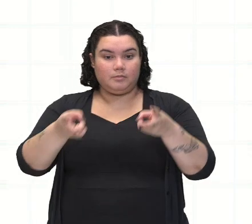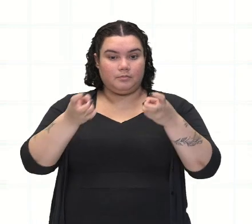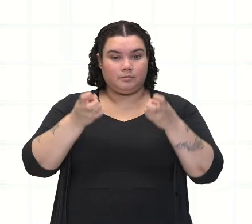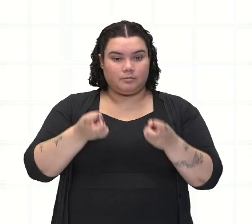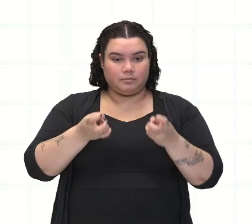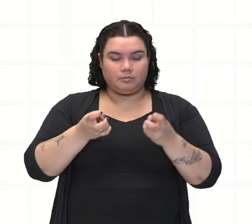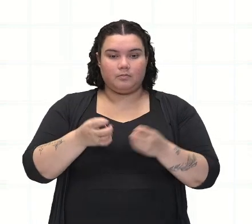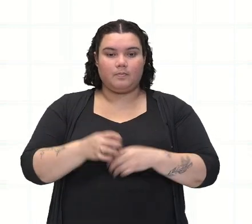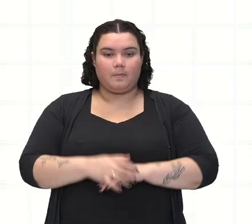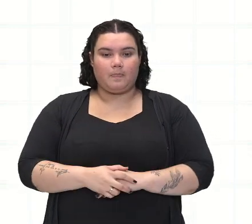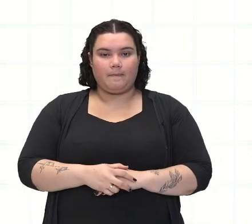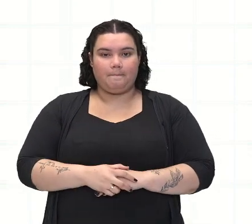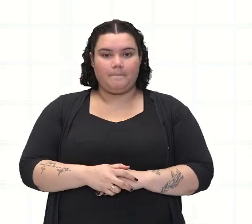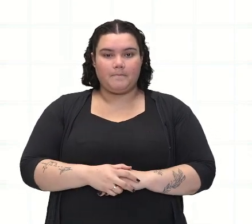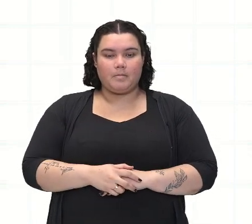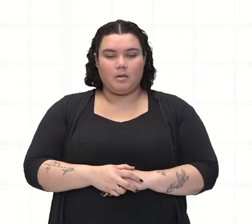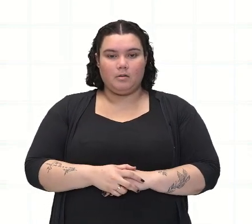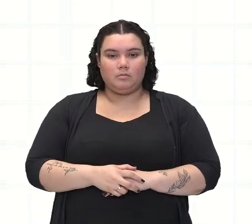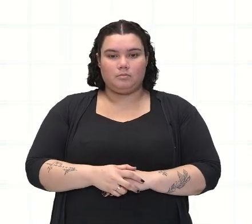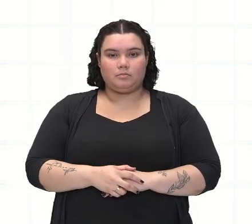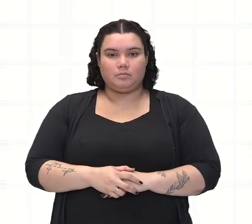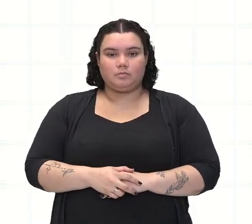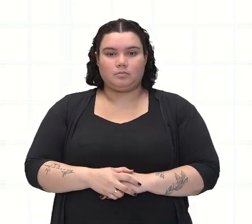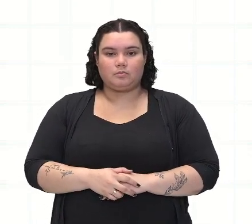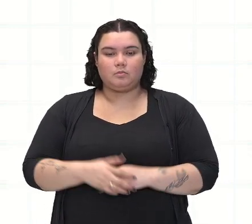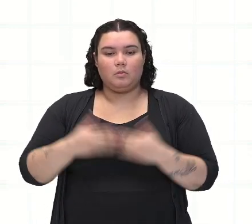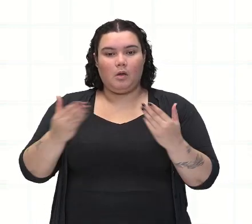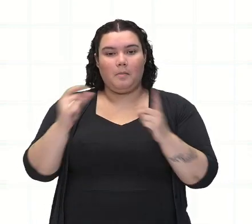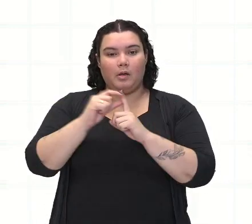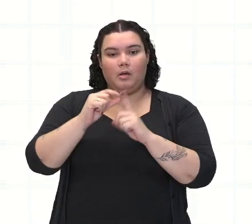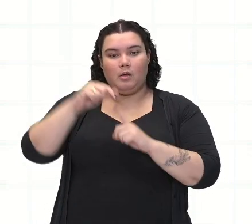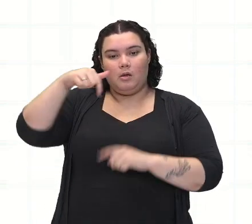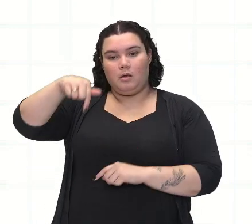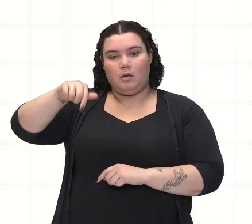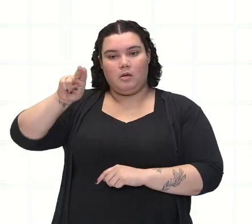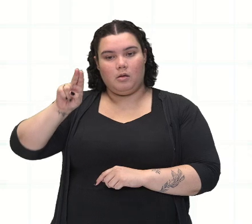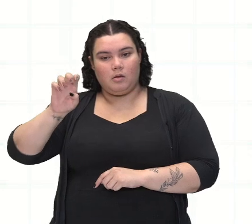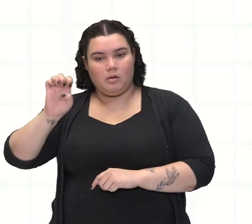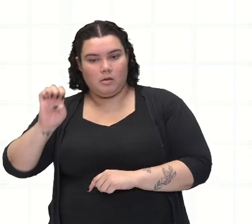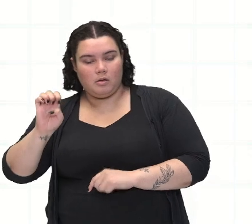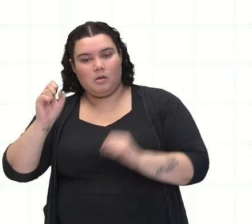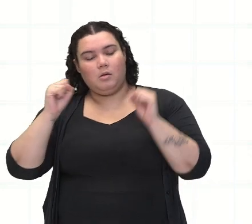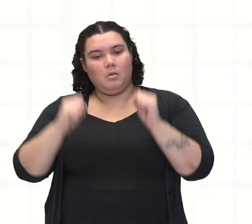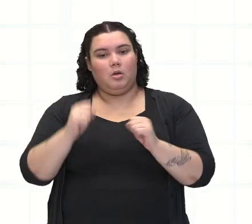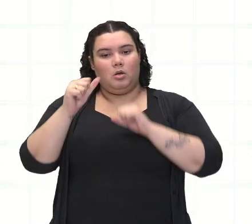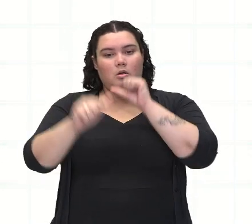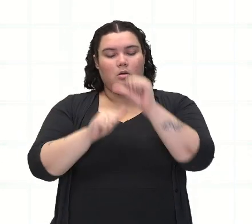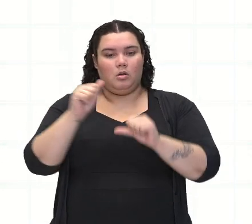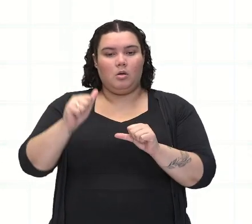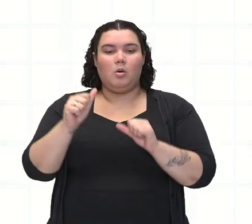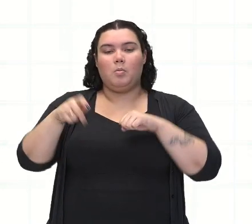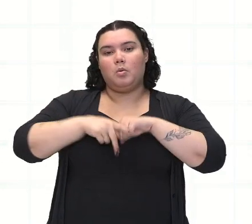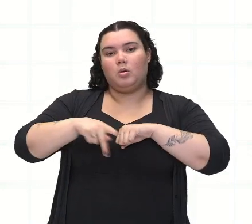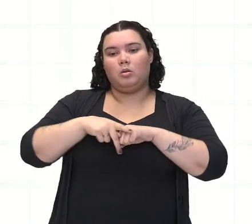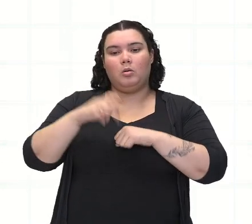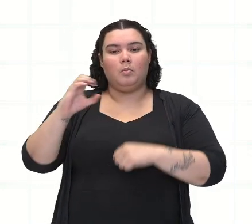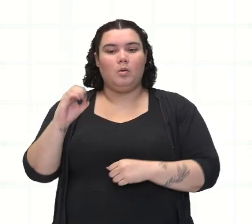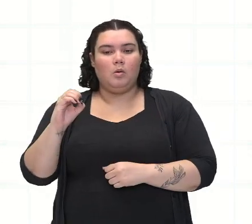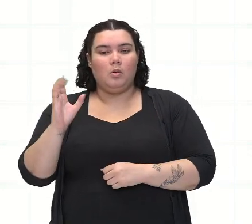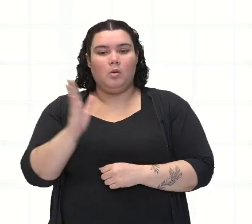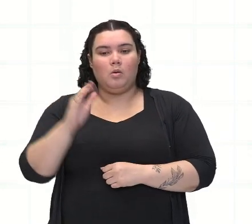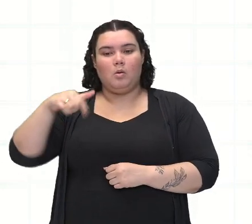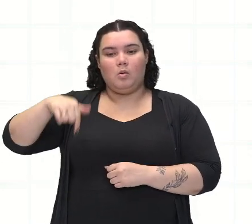turma, que lá no enunciado, o que ele pode ser também trocado pelo pronome